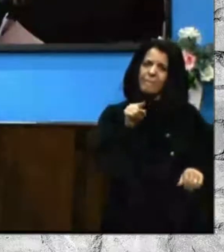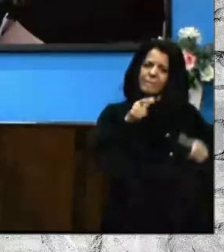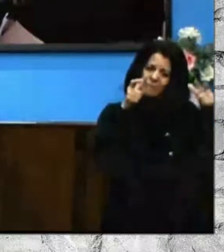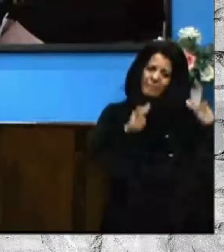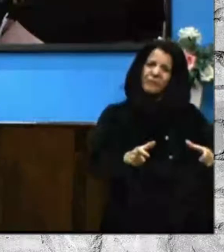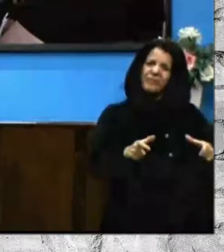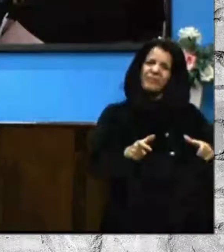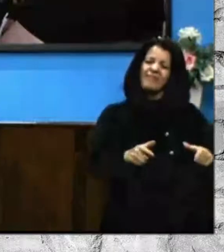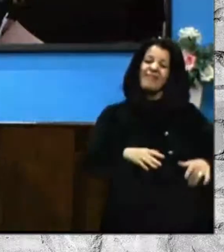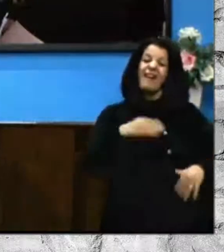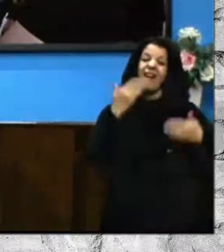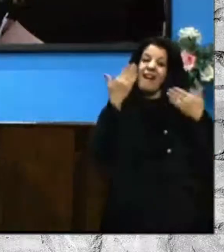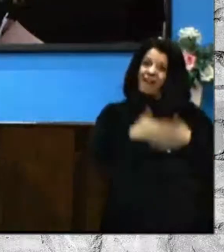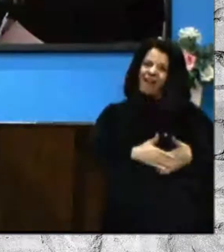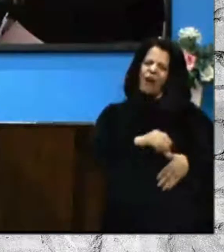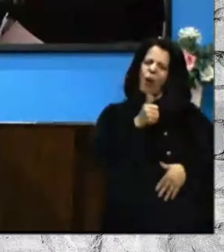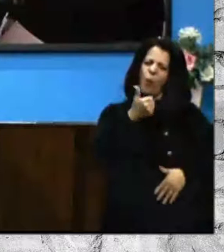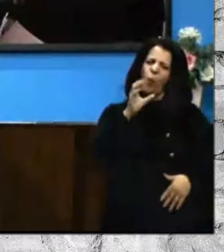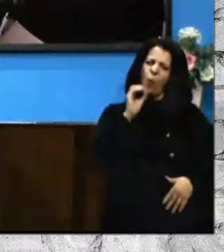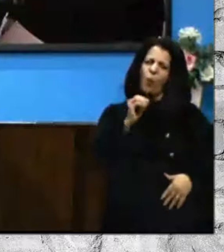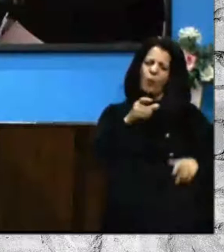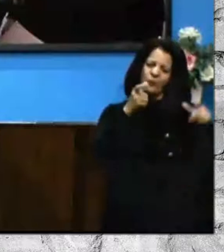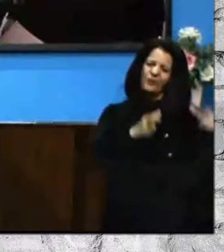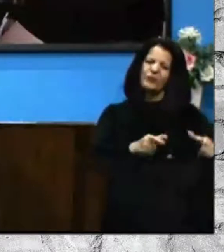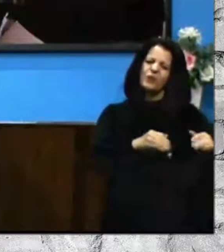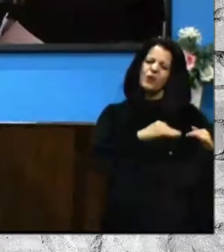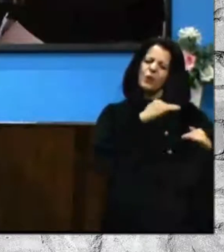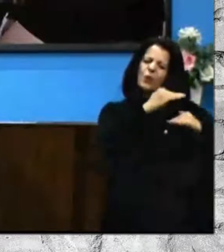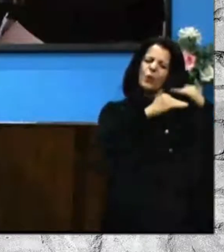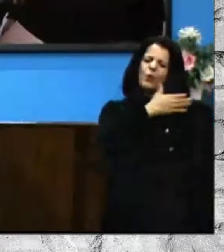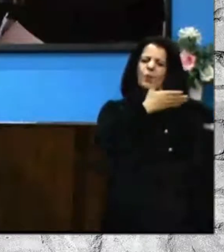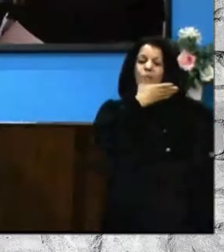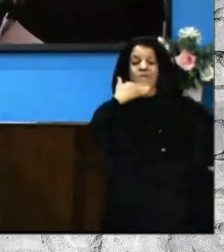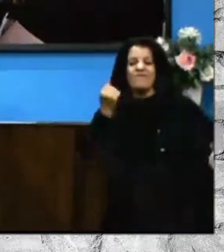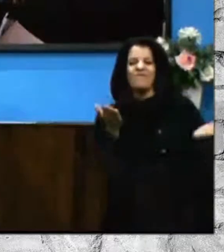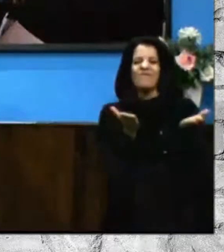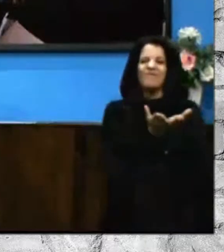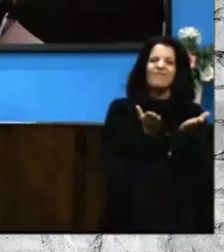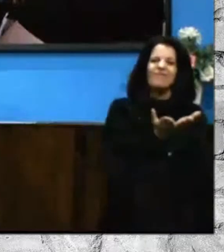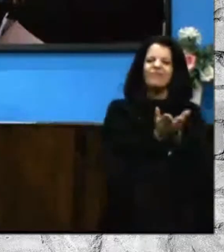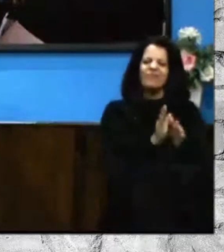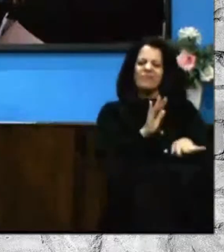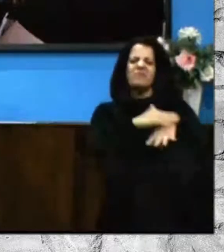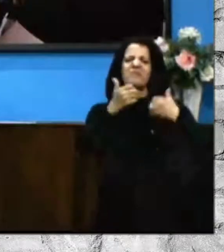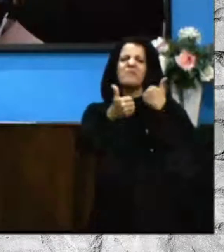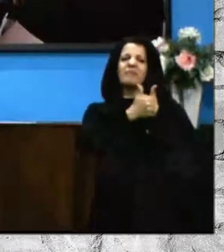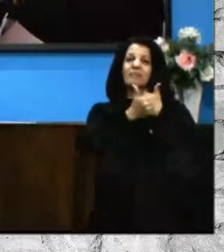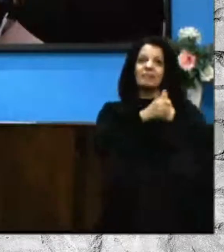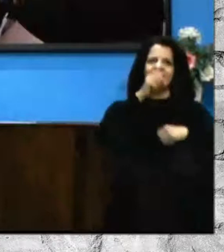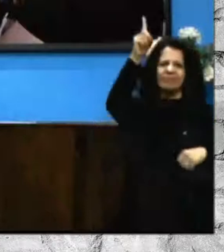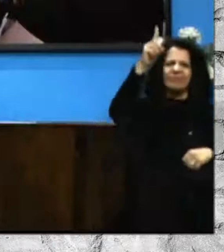lugar da aprovação. O lugar onde nós vamos crescer, amadurecer, estar mais perto do